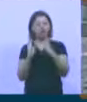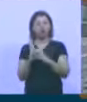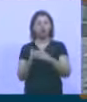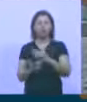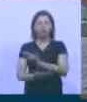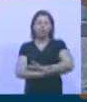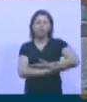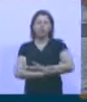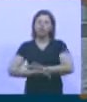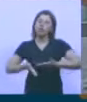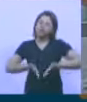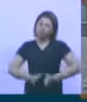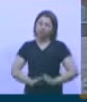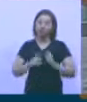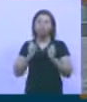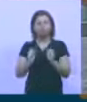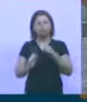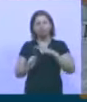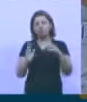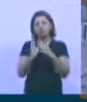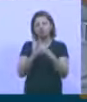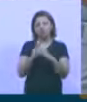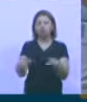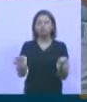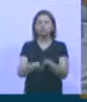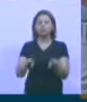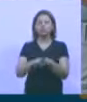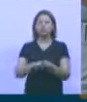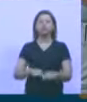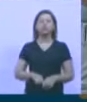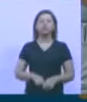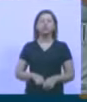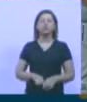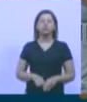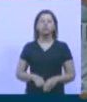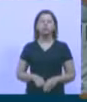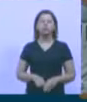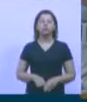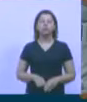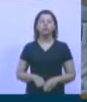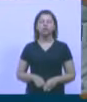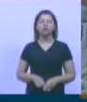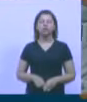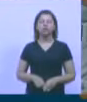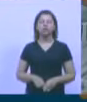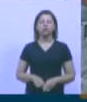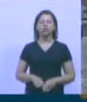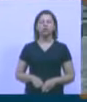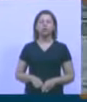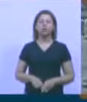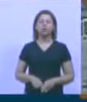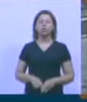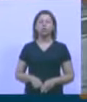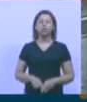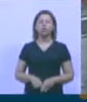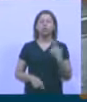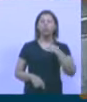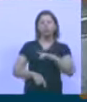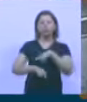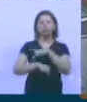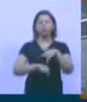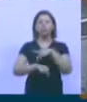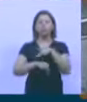nasce daquele pai poderá ter AIDS. I went to a country in the African continent. Eu fui